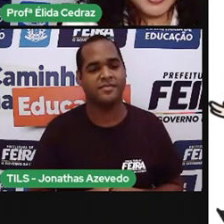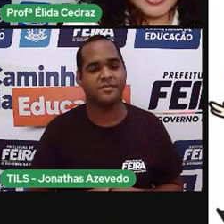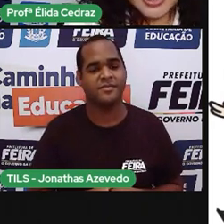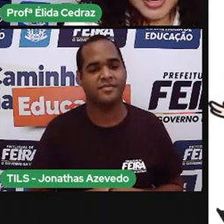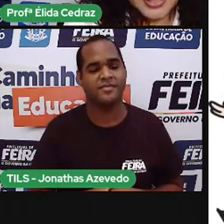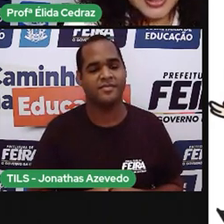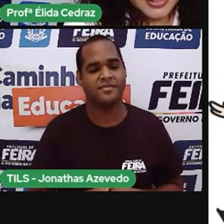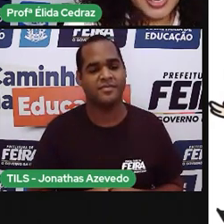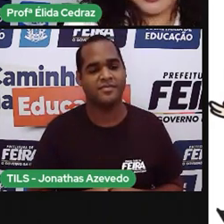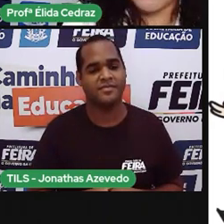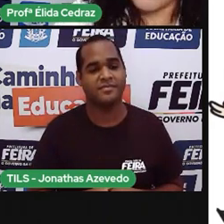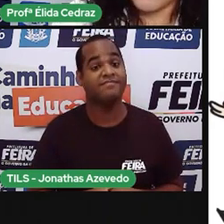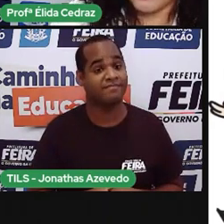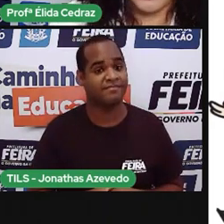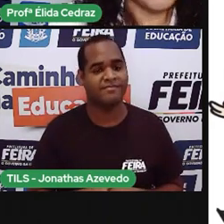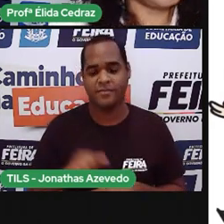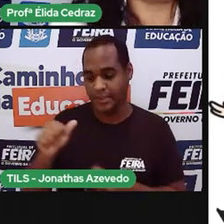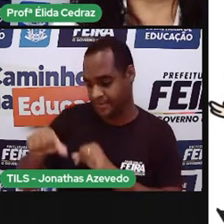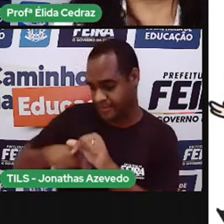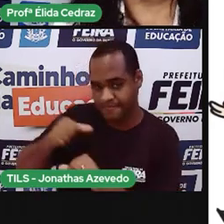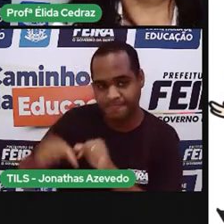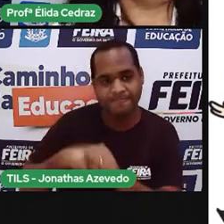Com materiais reciclados.